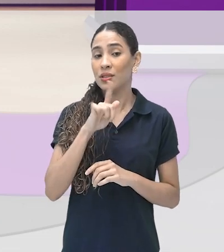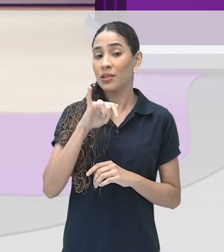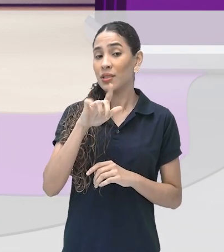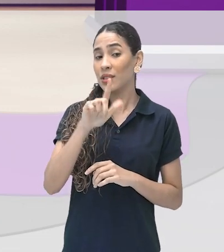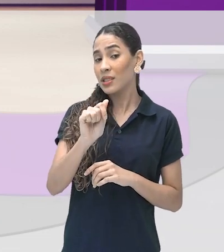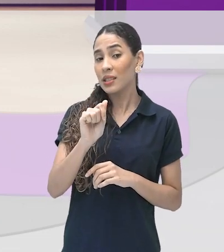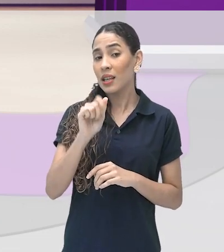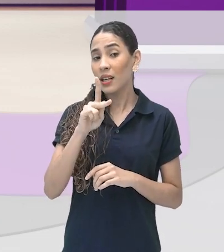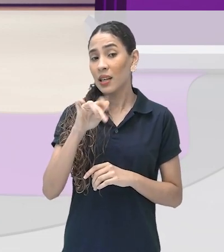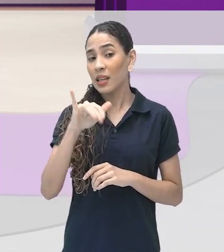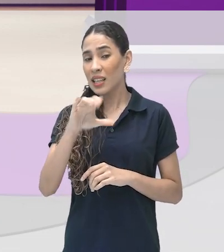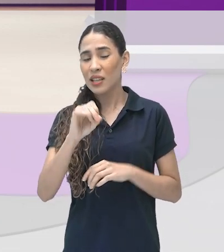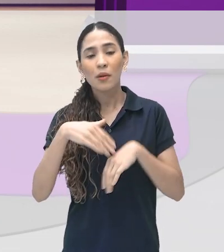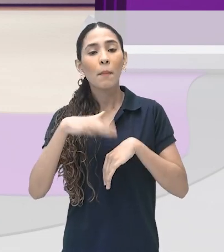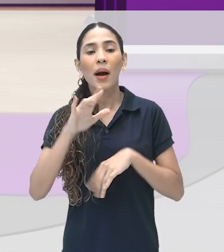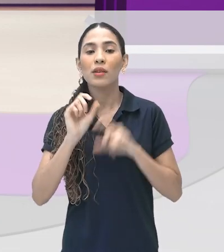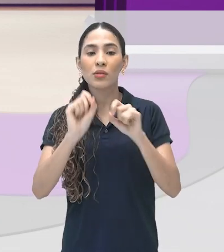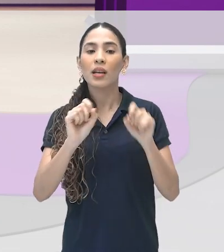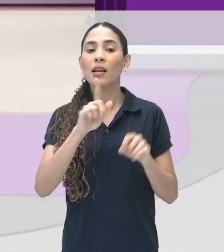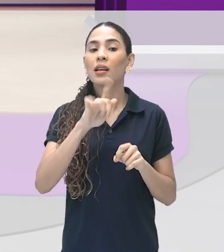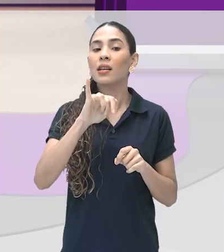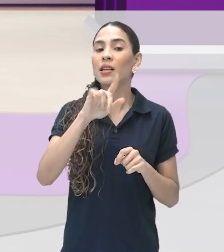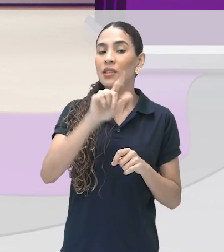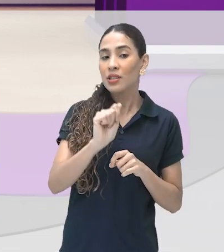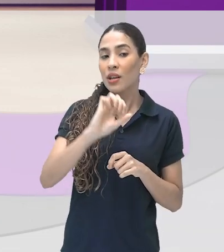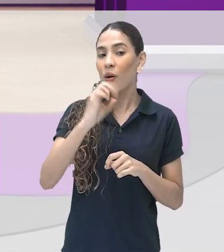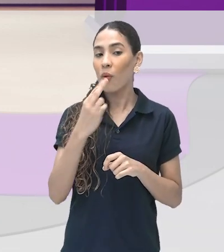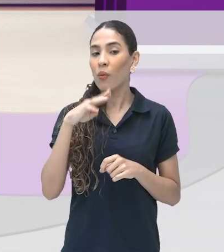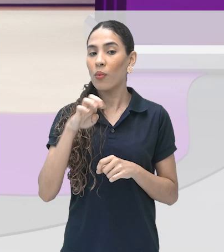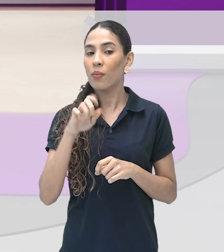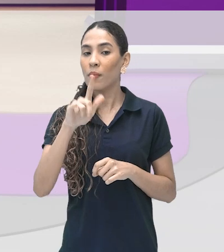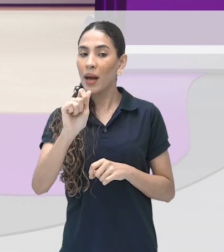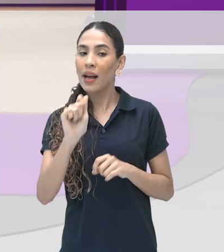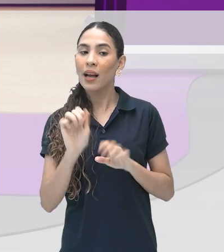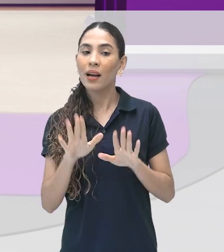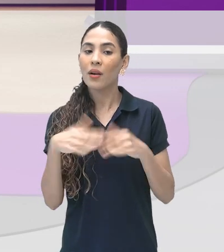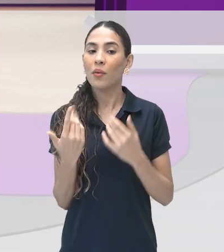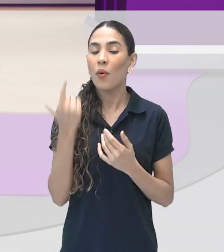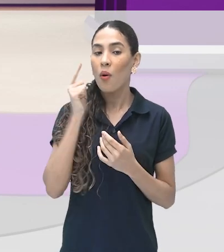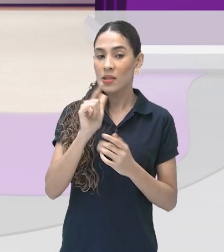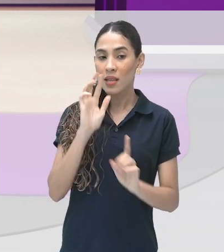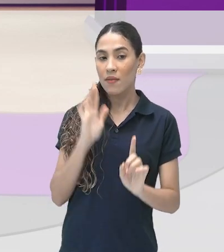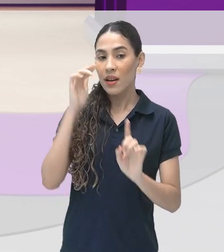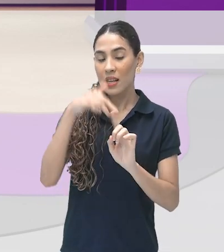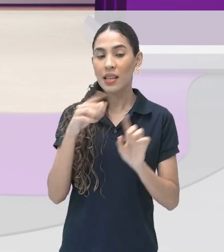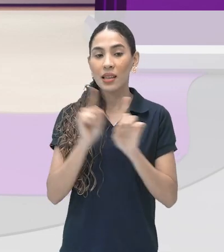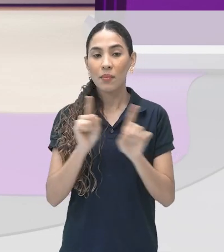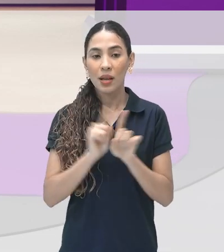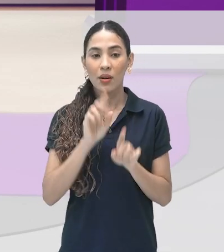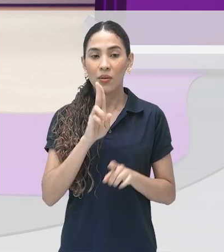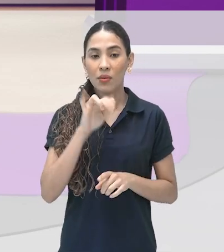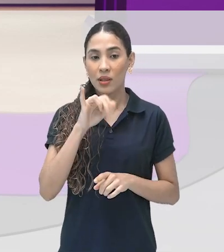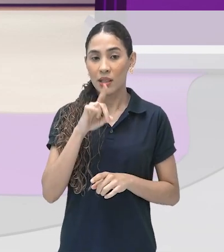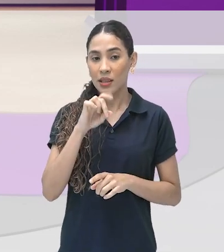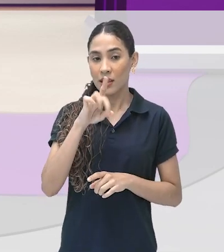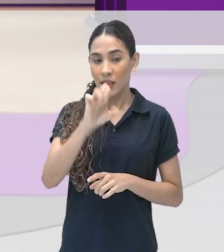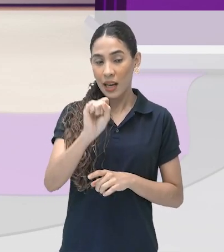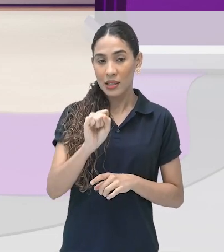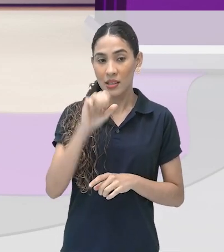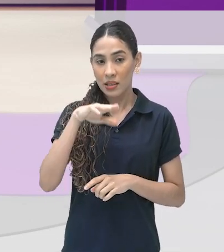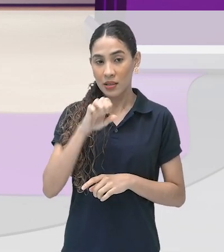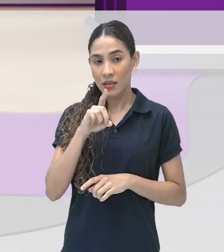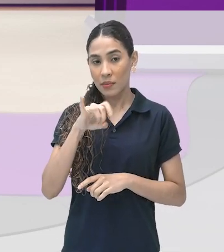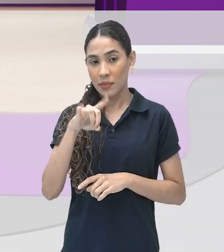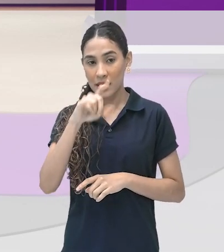gigabyte, kilobyte, a gente fala mais giga ou mega, né? Para se referir a essas unidades de medida